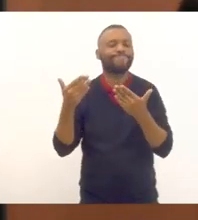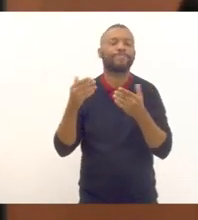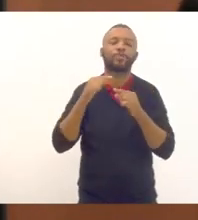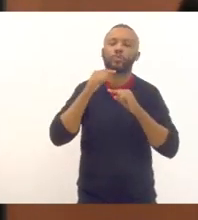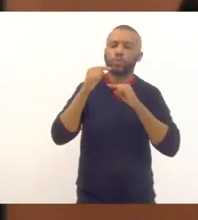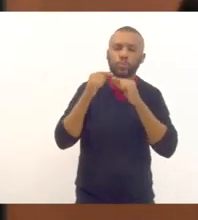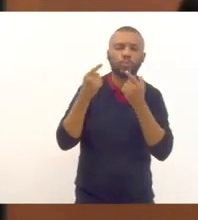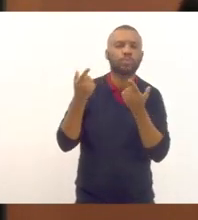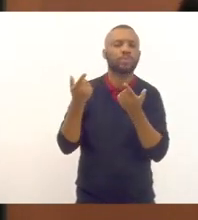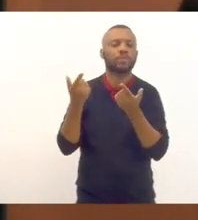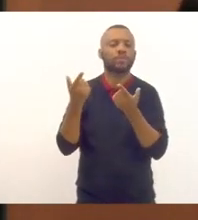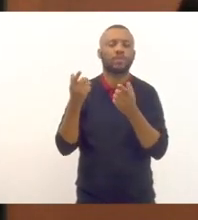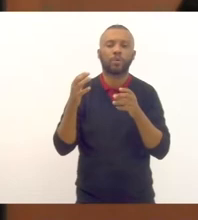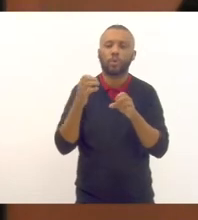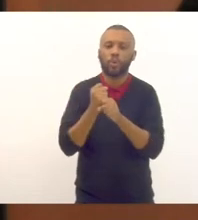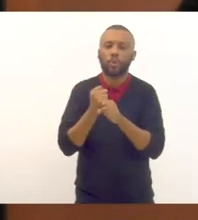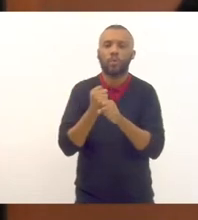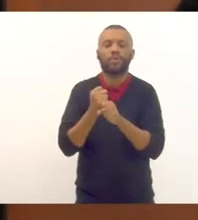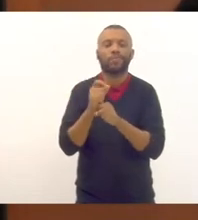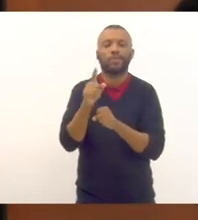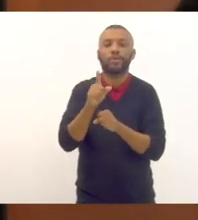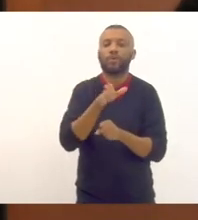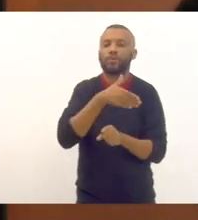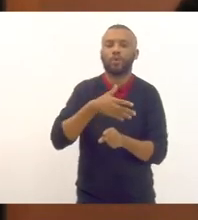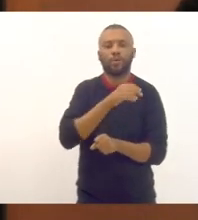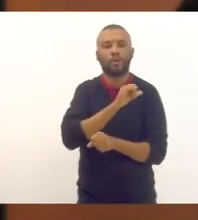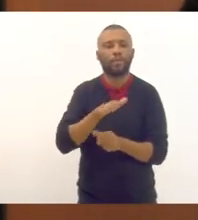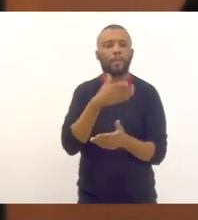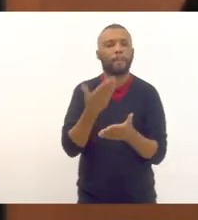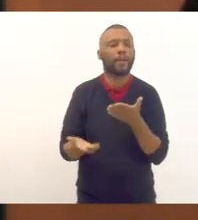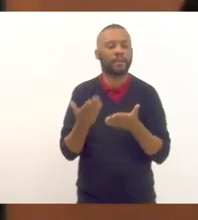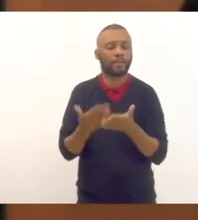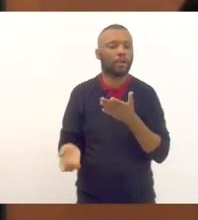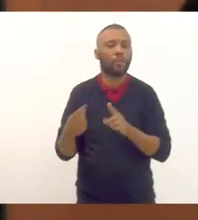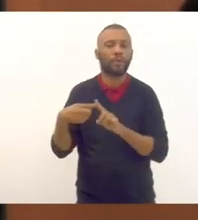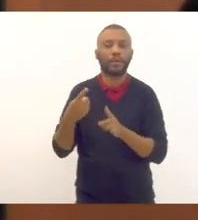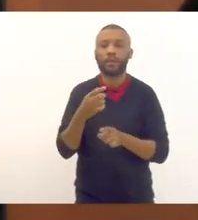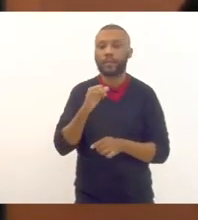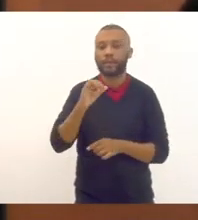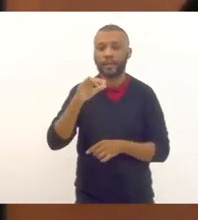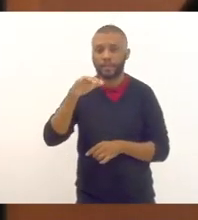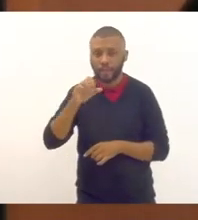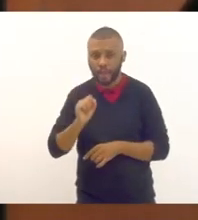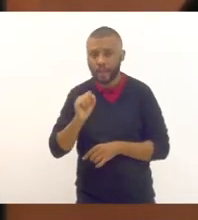21.833.000 que o Estado do Rio de Janeiro perdeu porque o ICMS foi protestado.